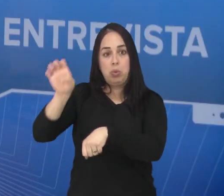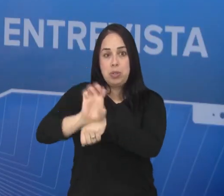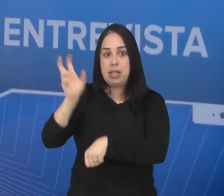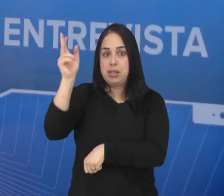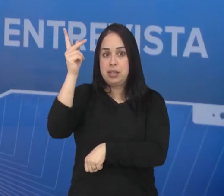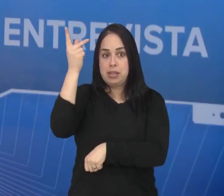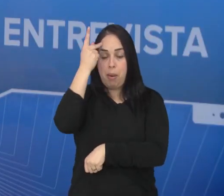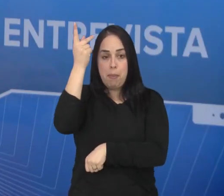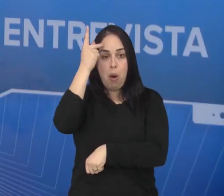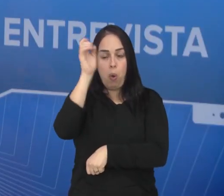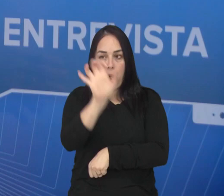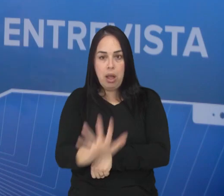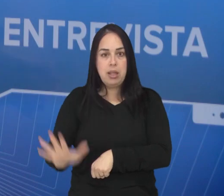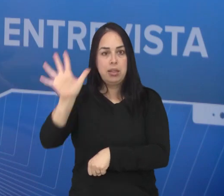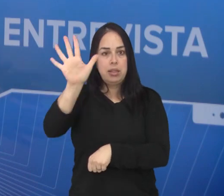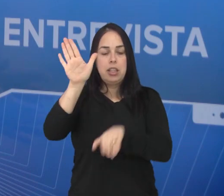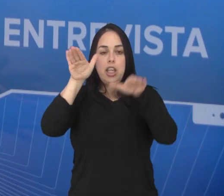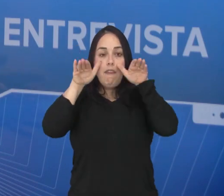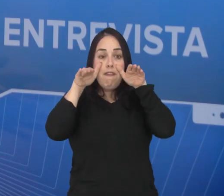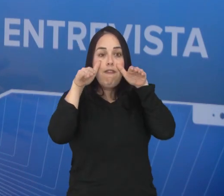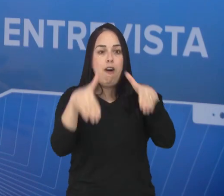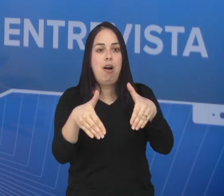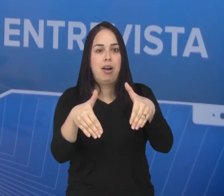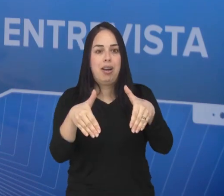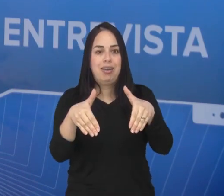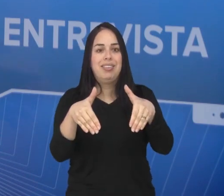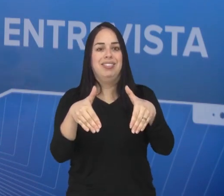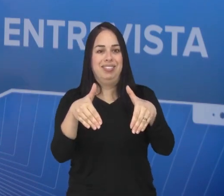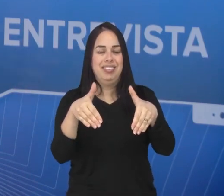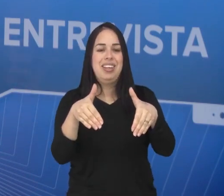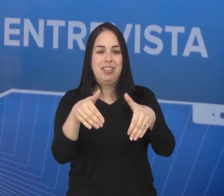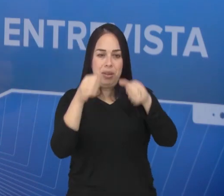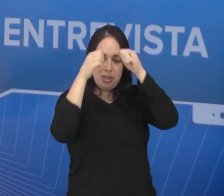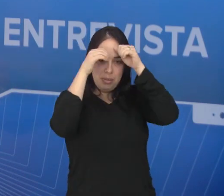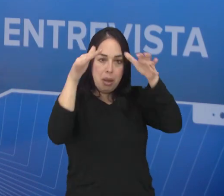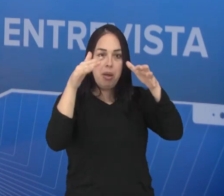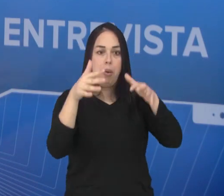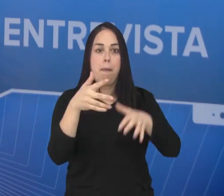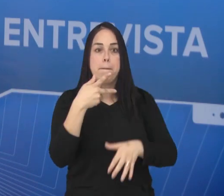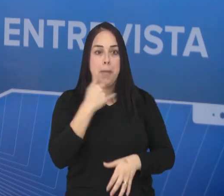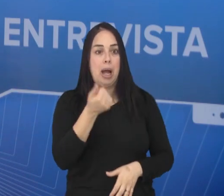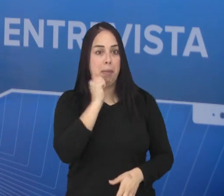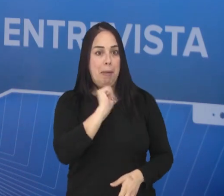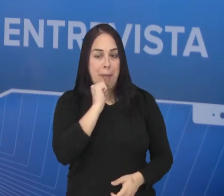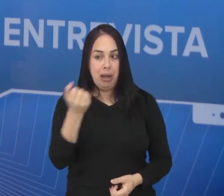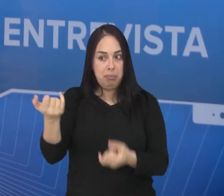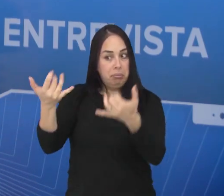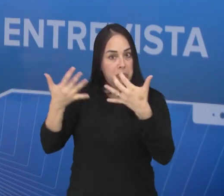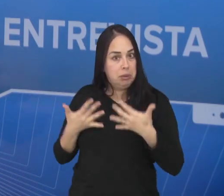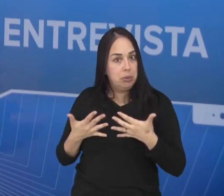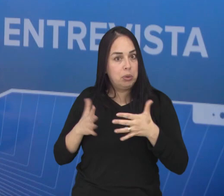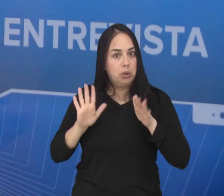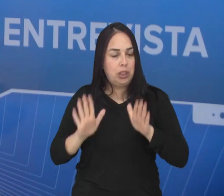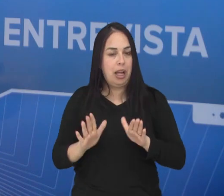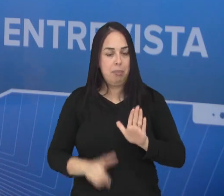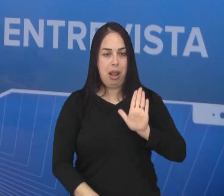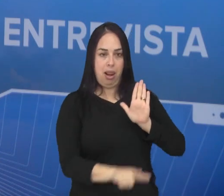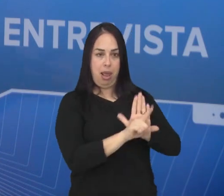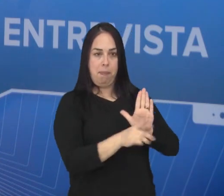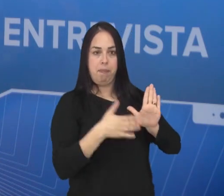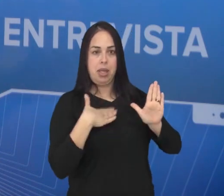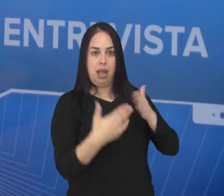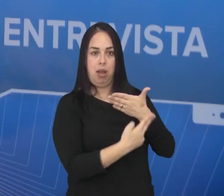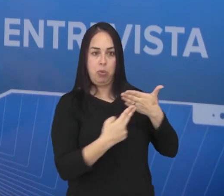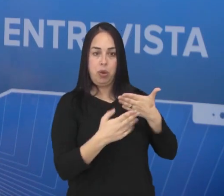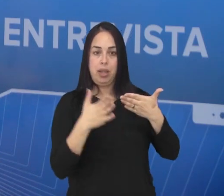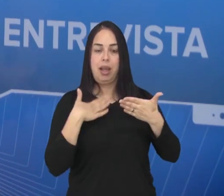de São Paulo e no Brasil a dar prioridade para o autista, né? Isso ouvindo alguns pais, uma lei de minha autoria, mas